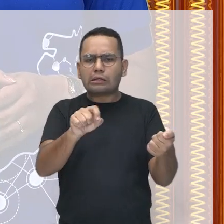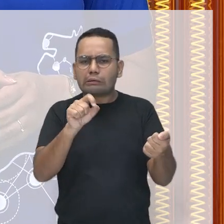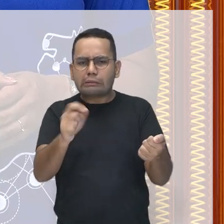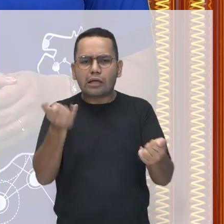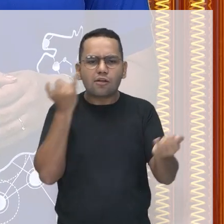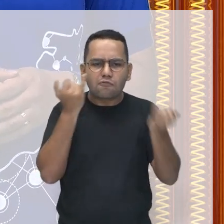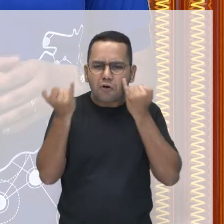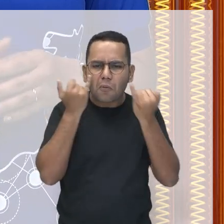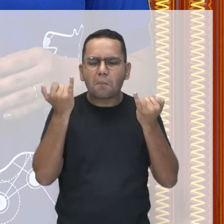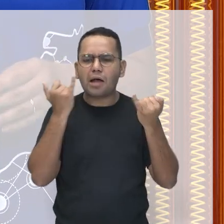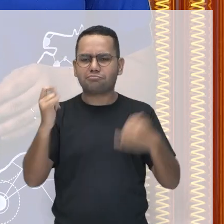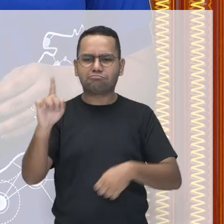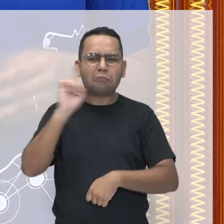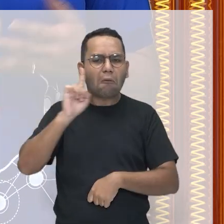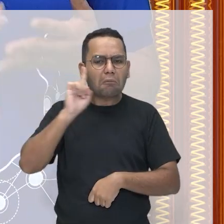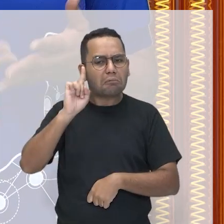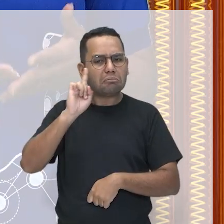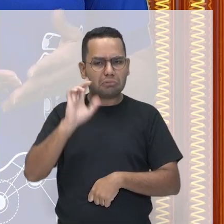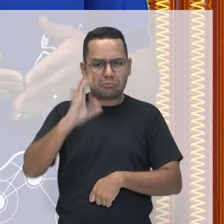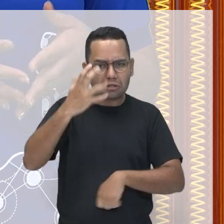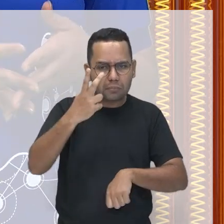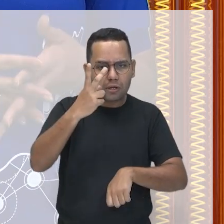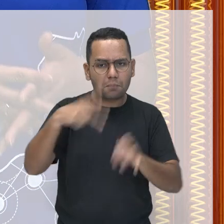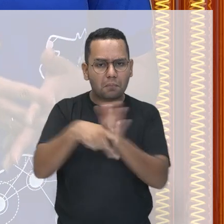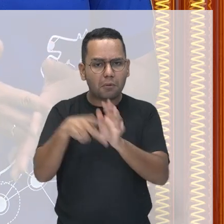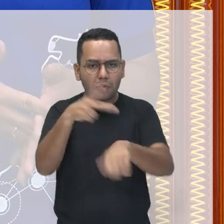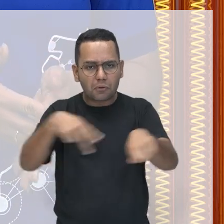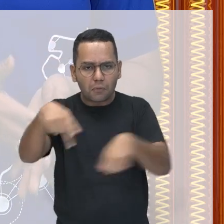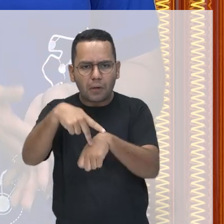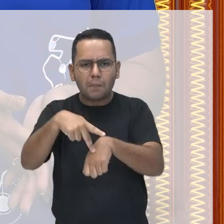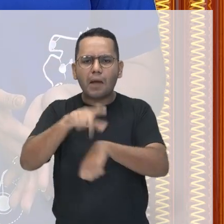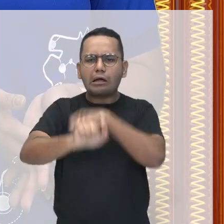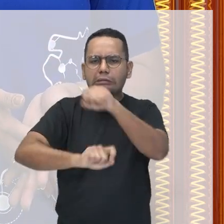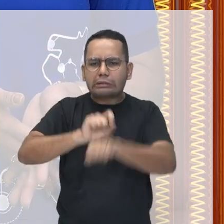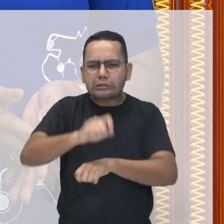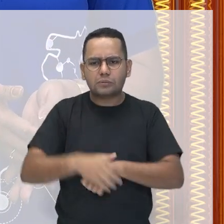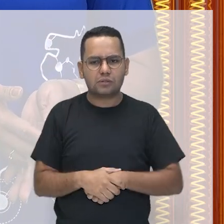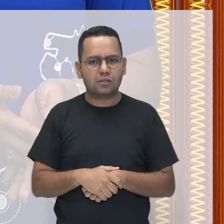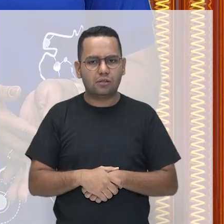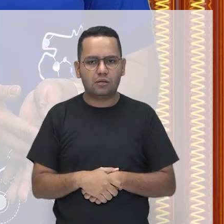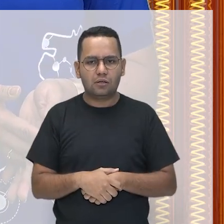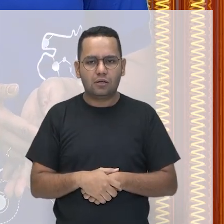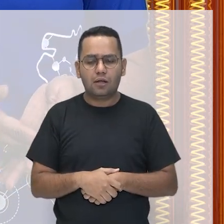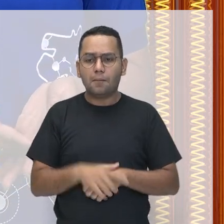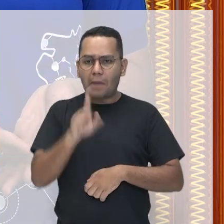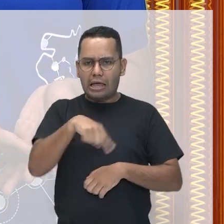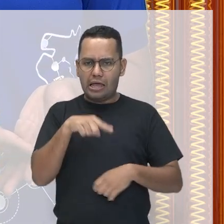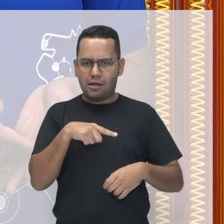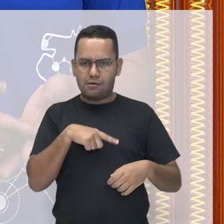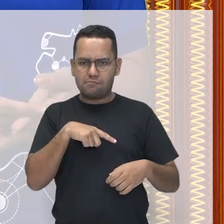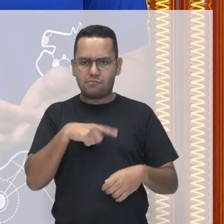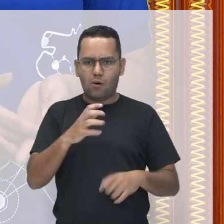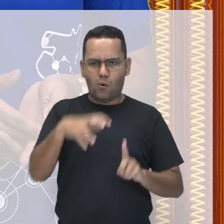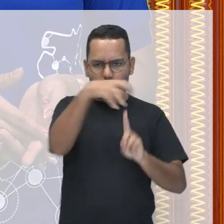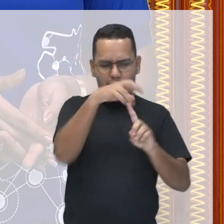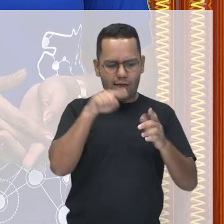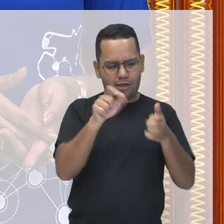desta situação parecem produzir em sua majestade o efeito de um